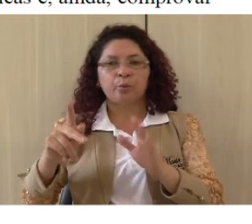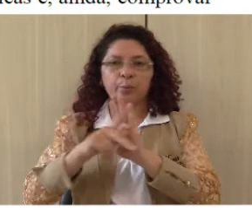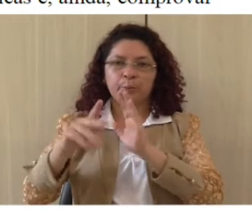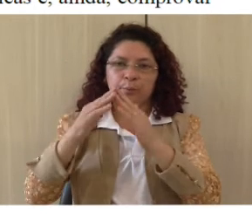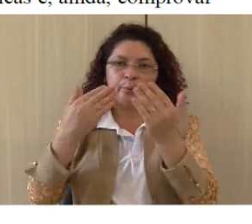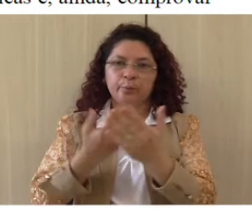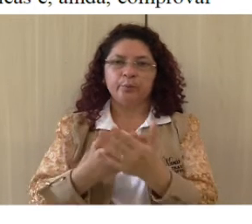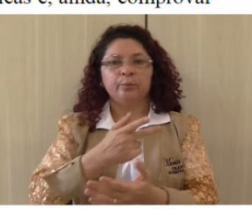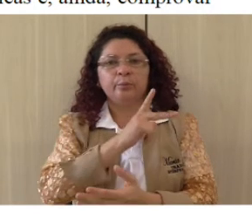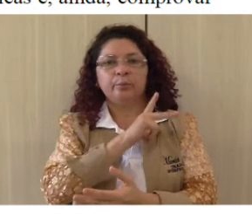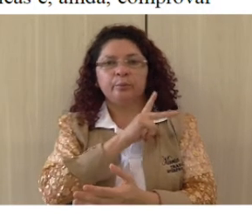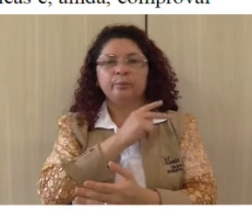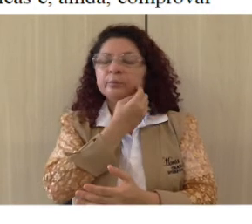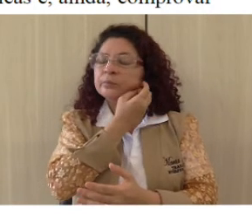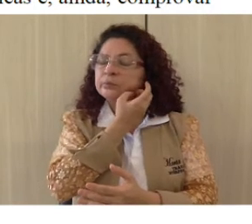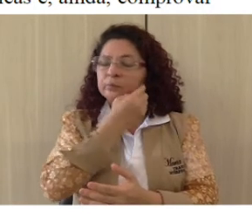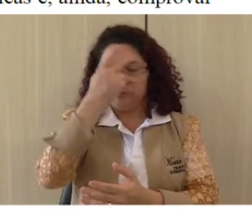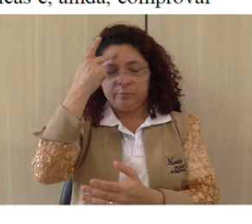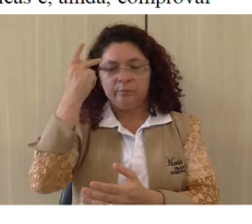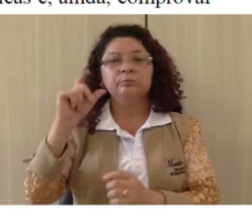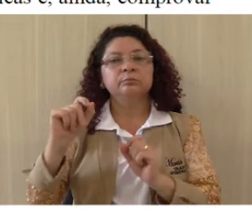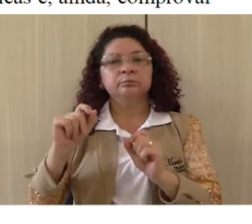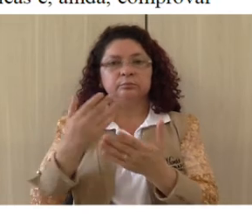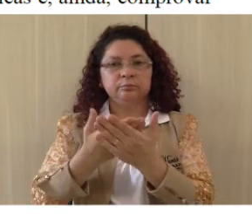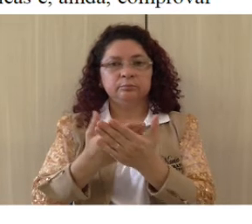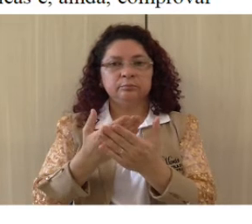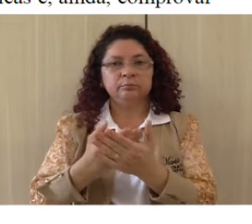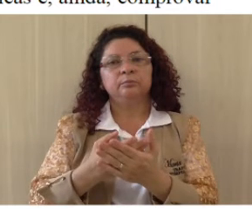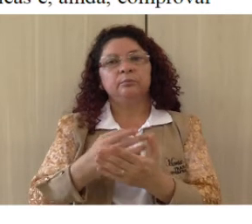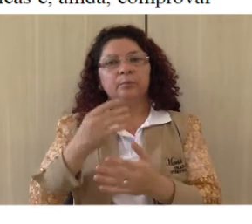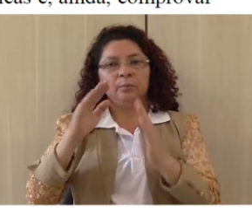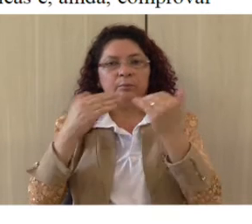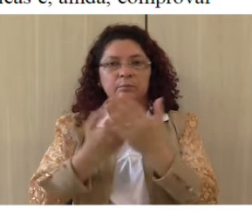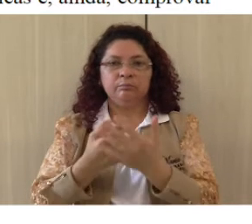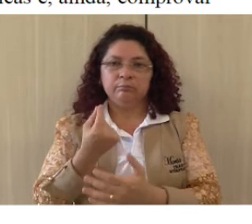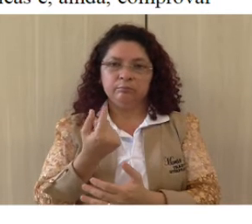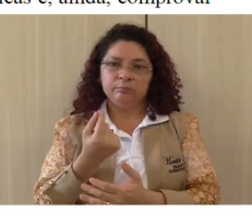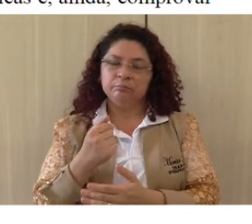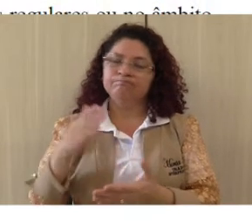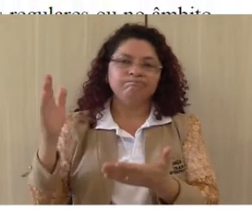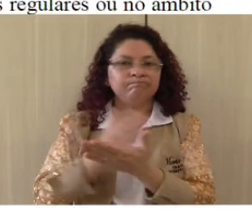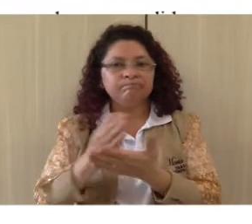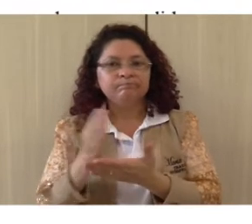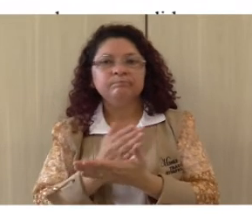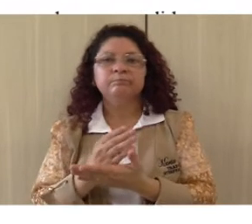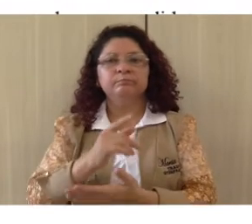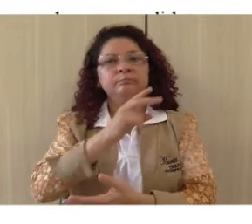pública os candidatos que tenham, em algum momento, cursado em escolas particulares parte do ensino